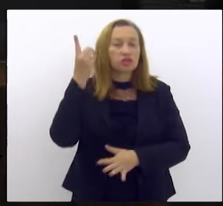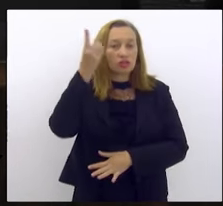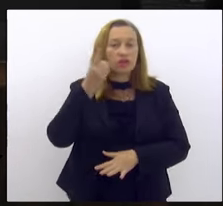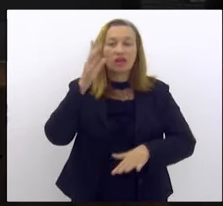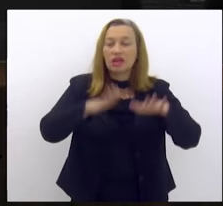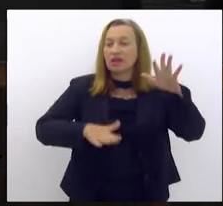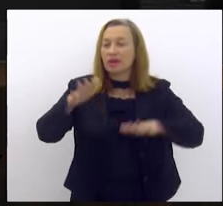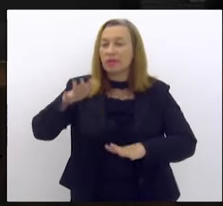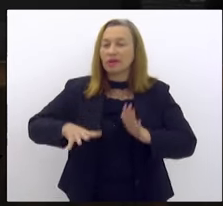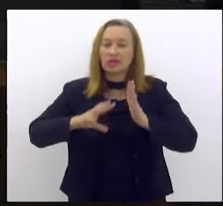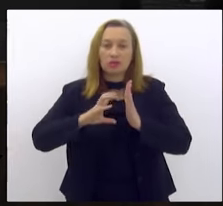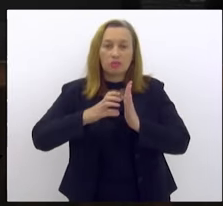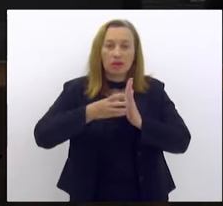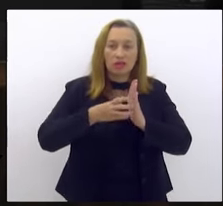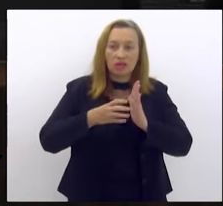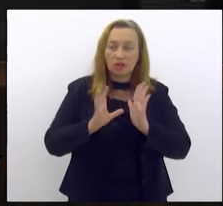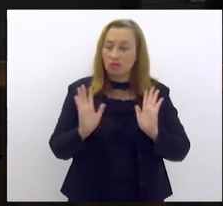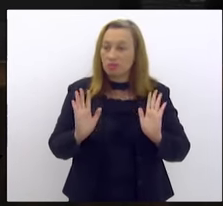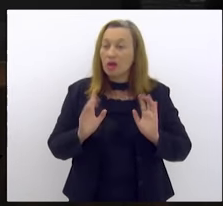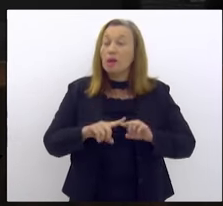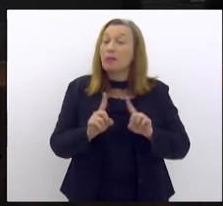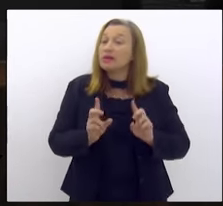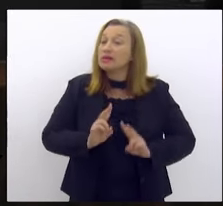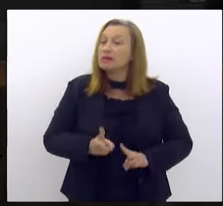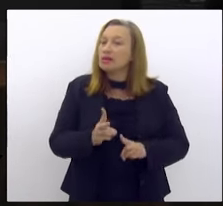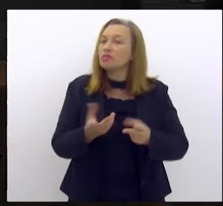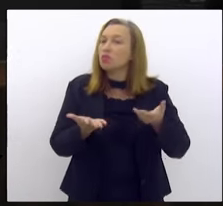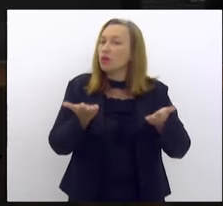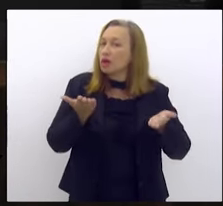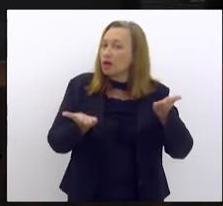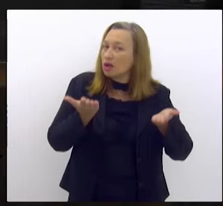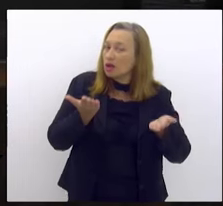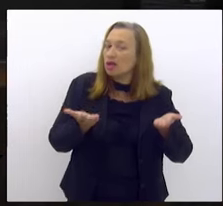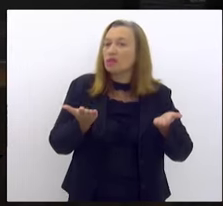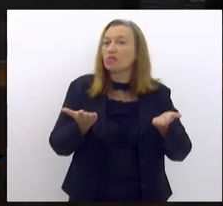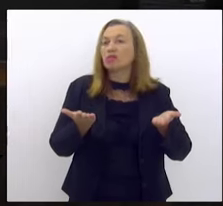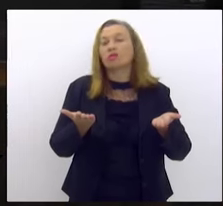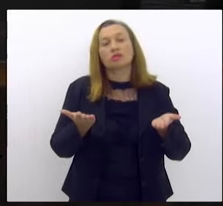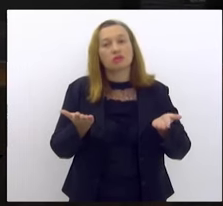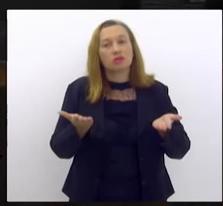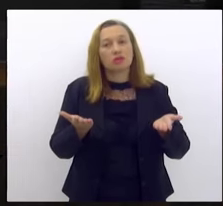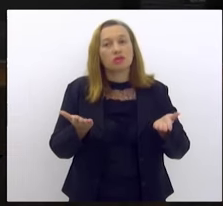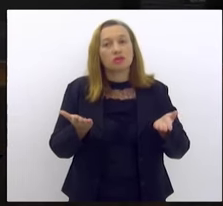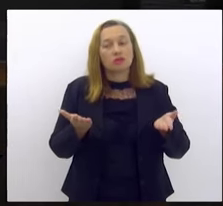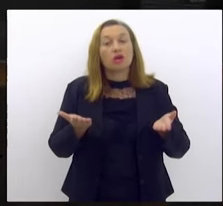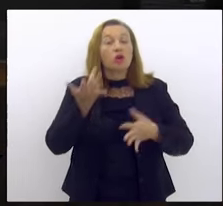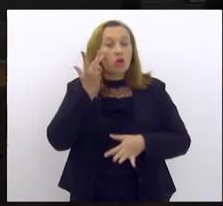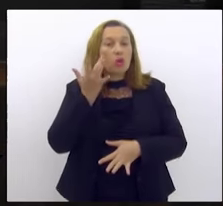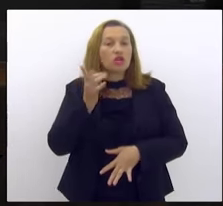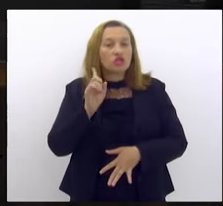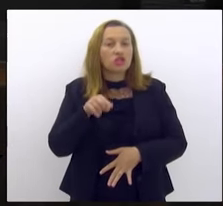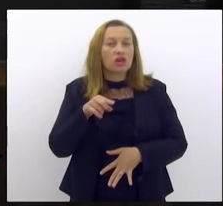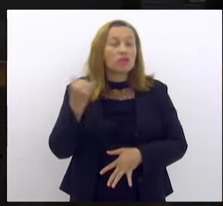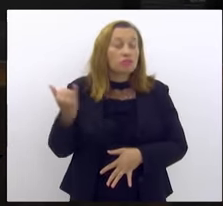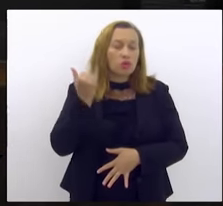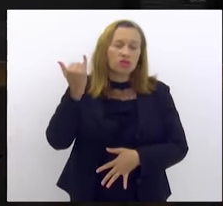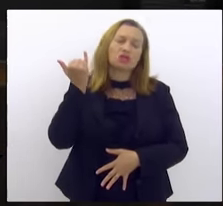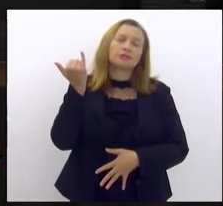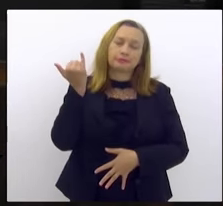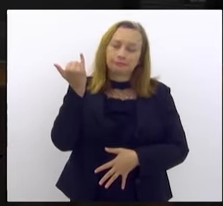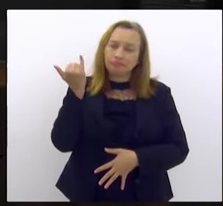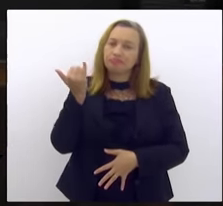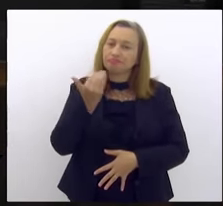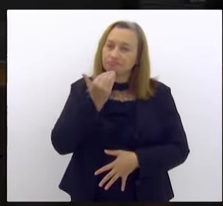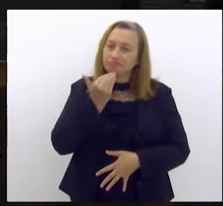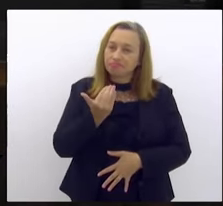posição partidária de cada um, mas sempre dentro de um equilíbrio, da razoabilidade, que eu acho que é isso que manda, que